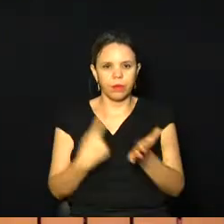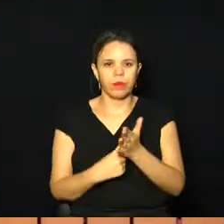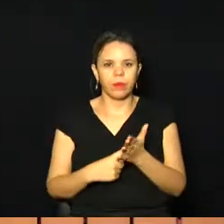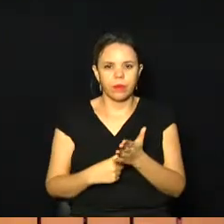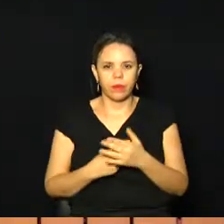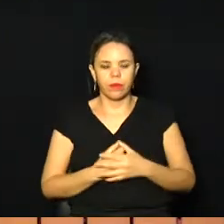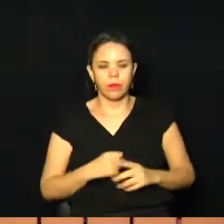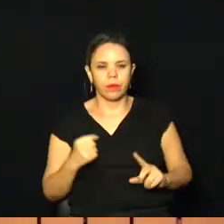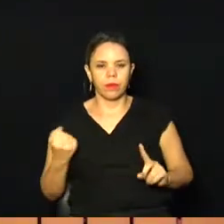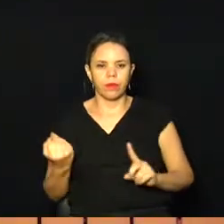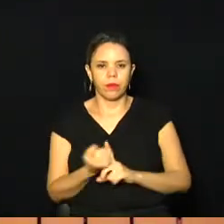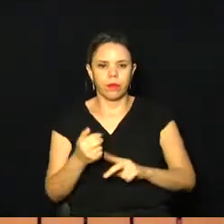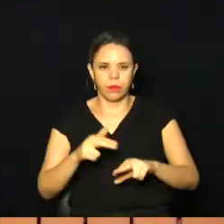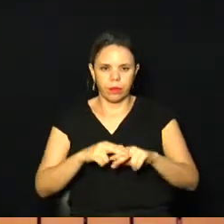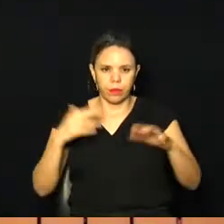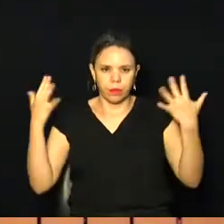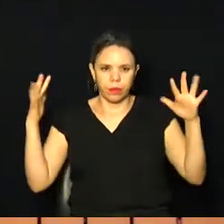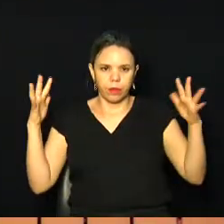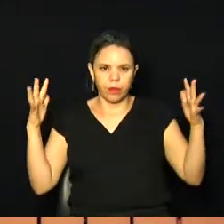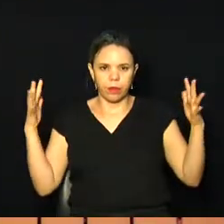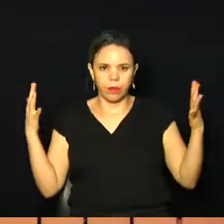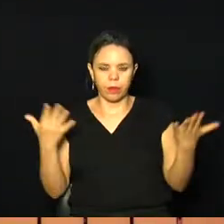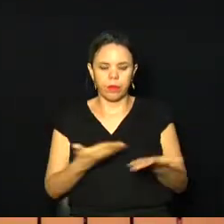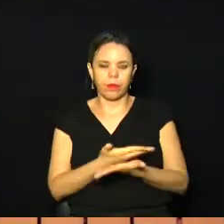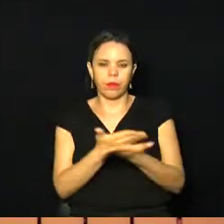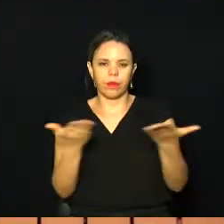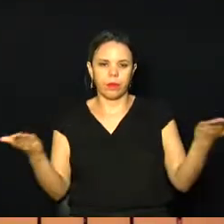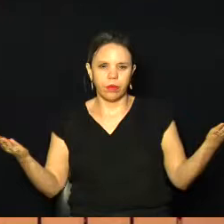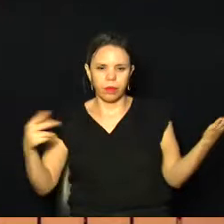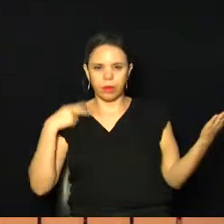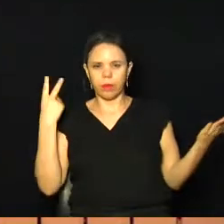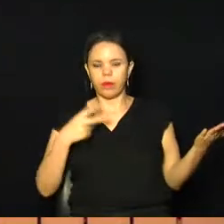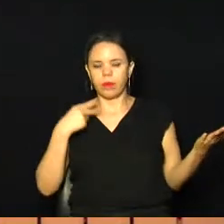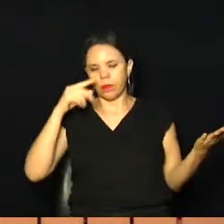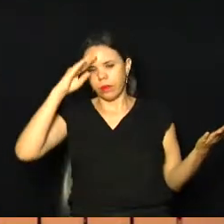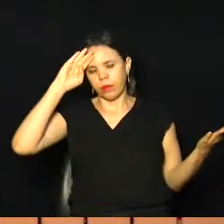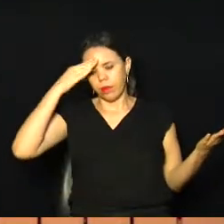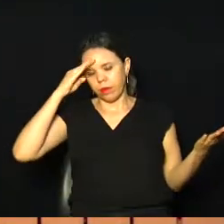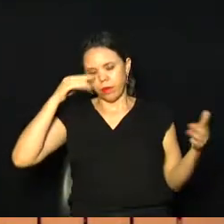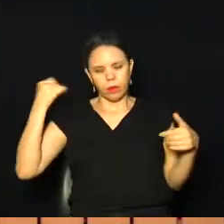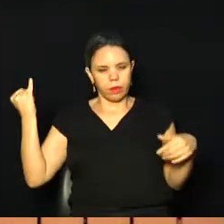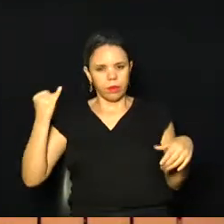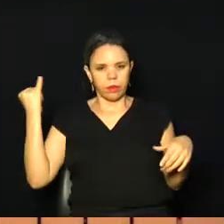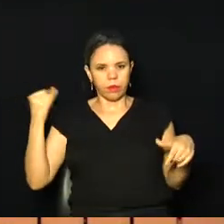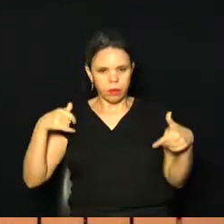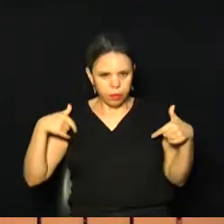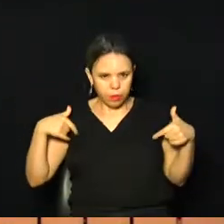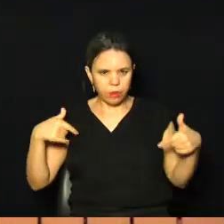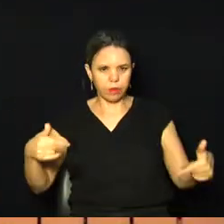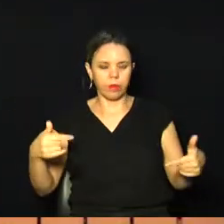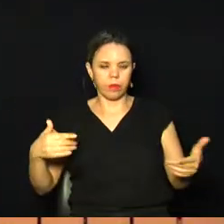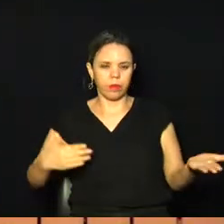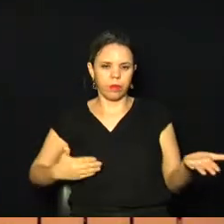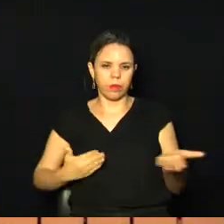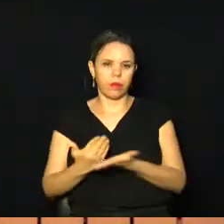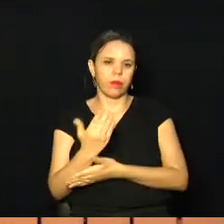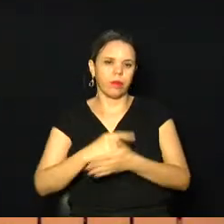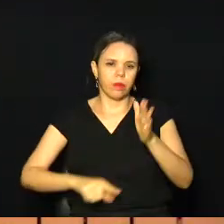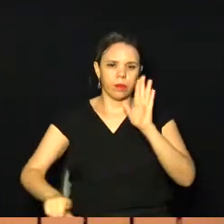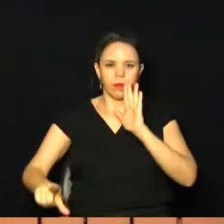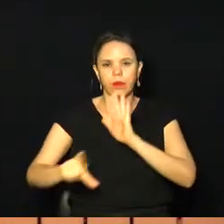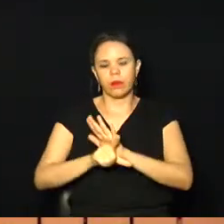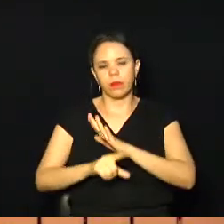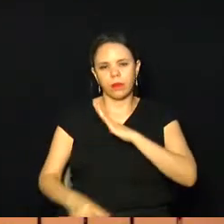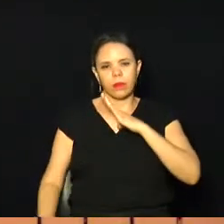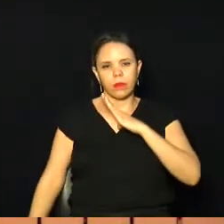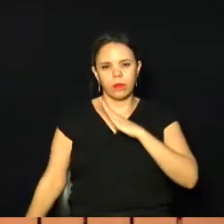social. Por isso, aqui parabenizo o vereador Marcelo por esta importante e aprovada lei nessa nossa